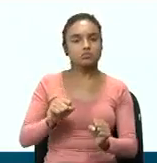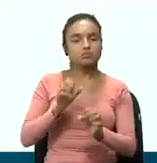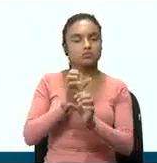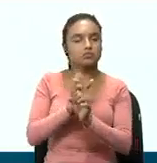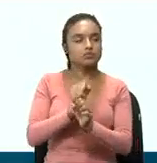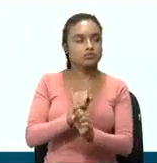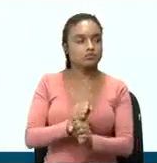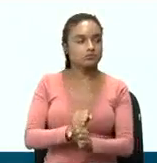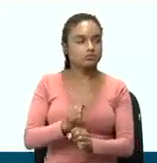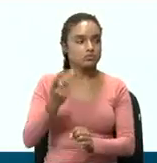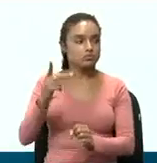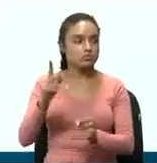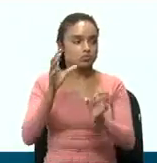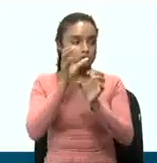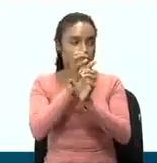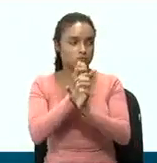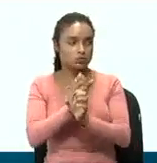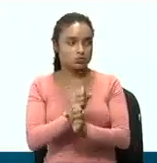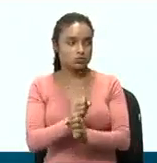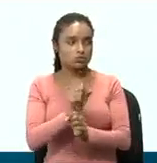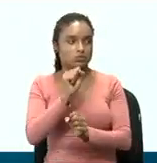o que seria a sua soma.